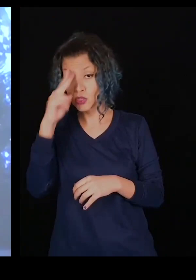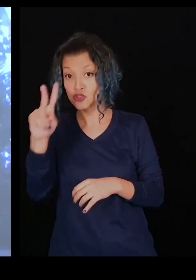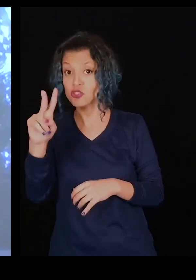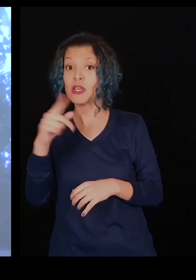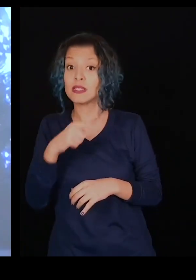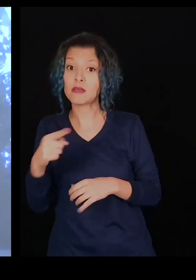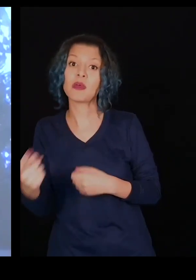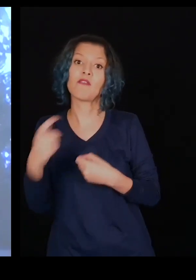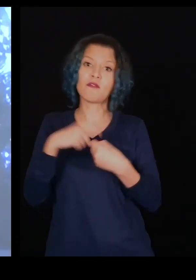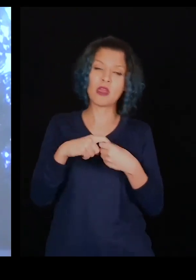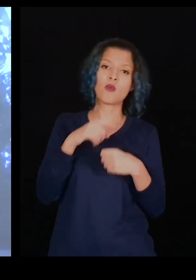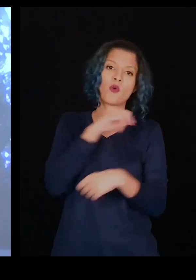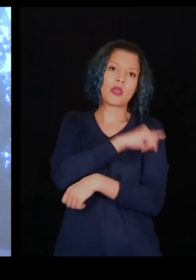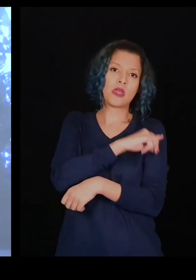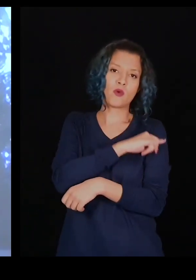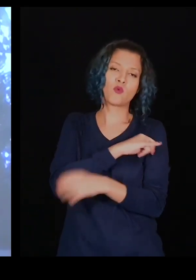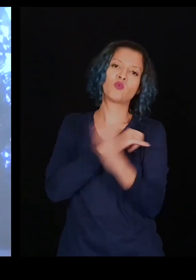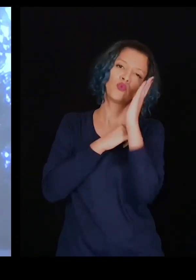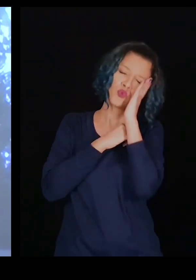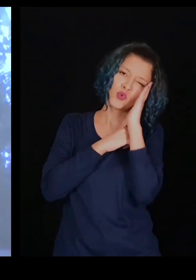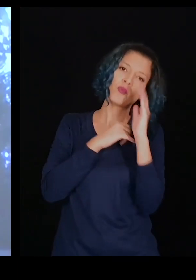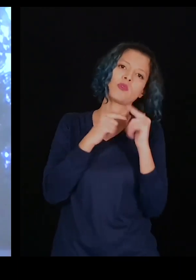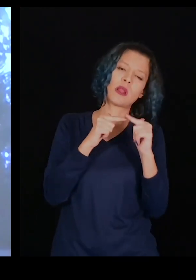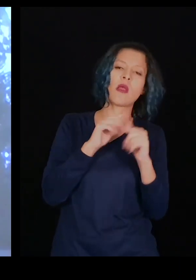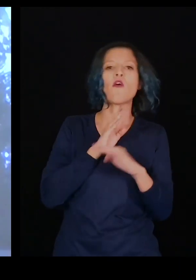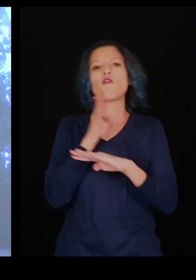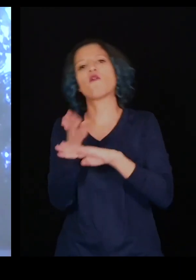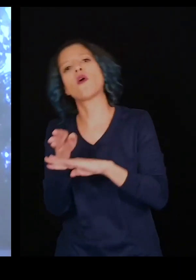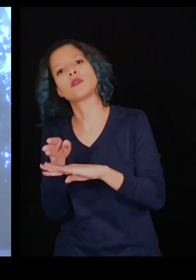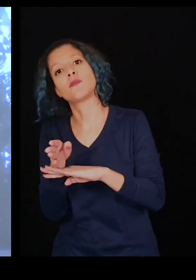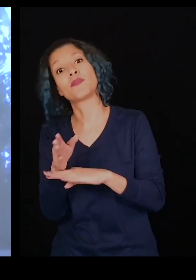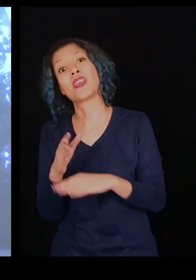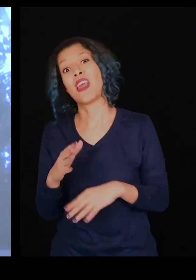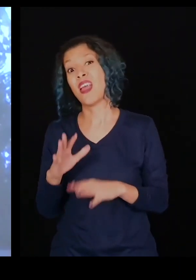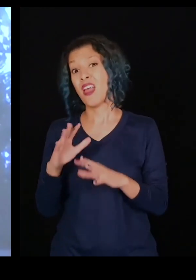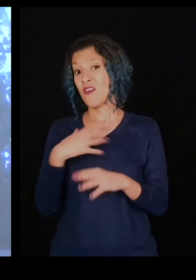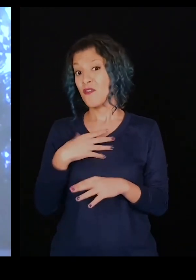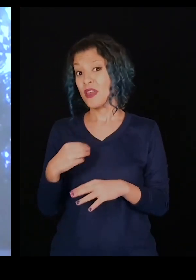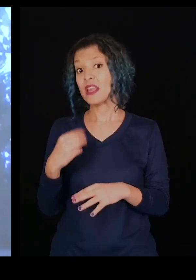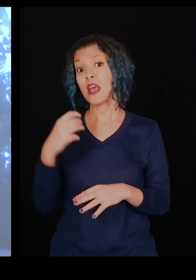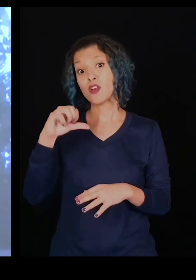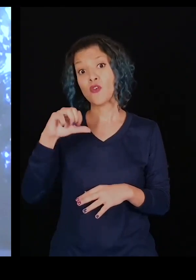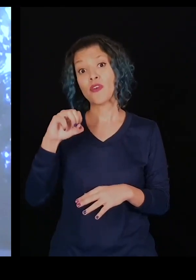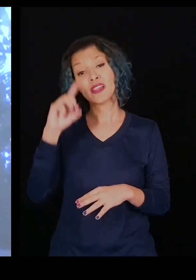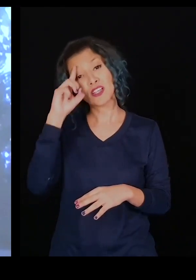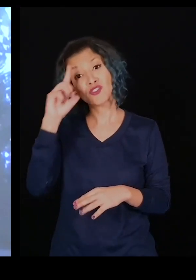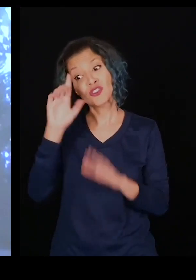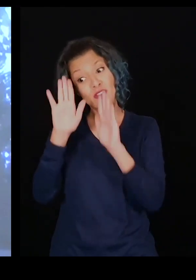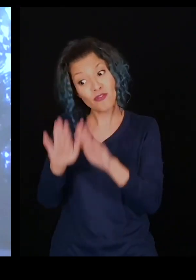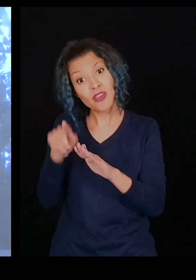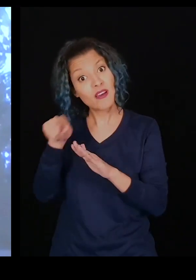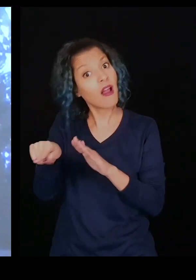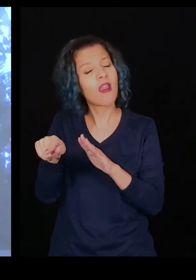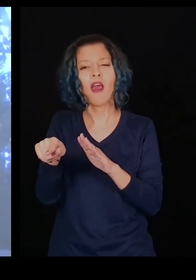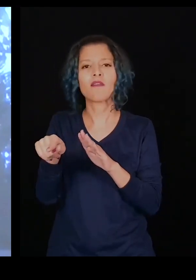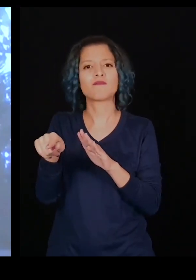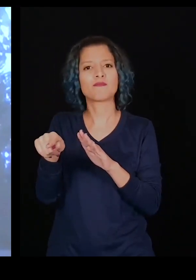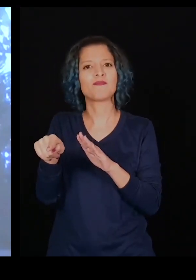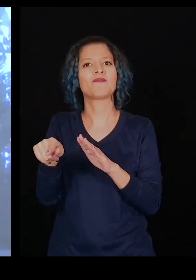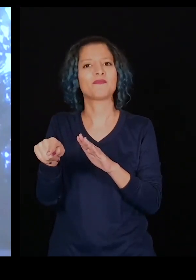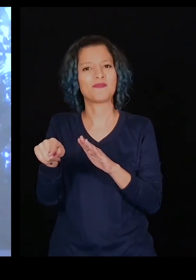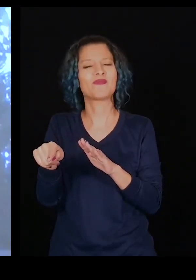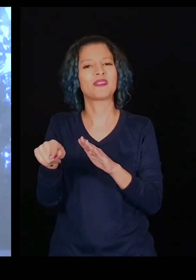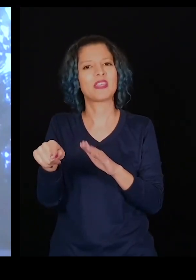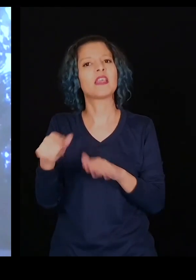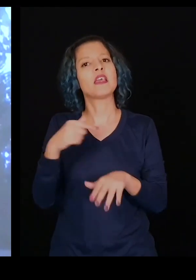Minhas filhas estão há 90 dias isoladas. E eu estou aprendendo a cada dia e percebendo a cada dia